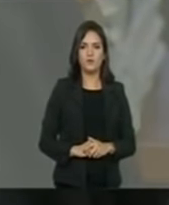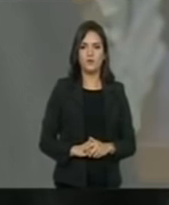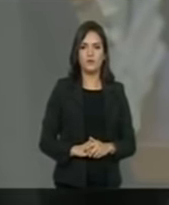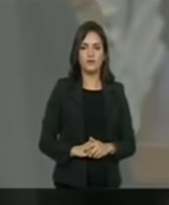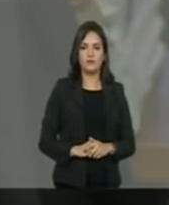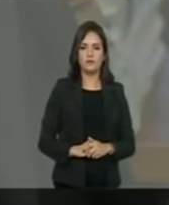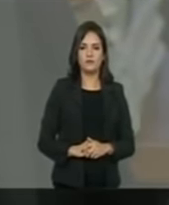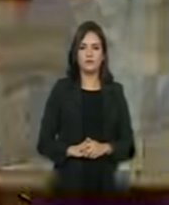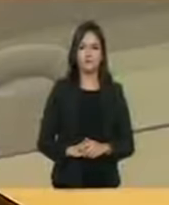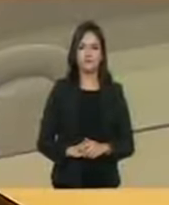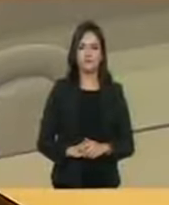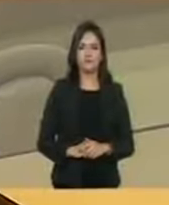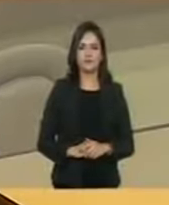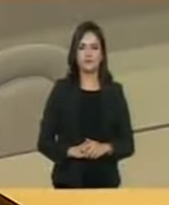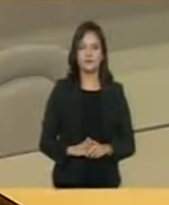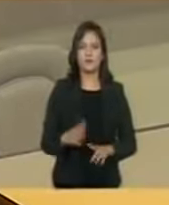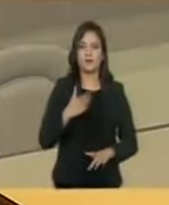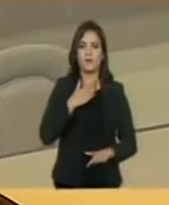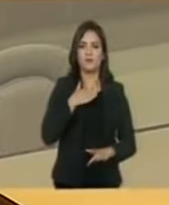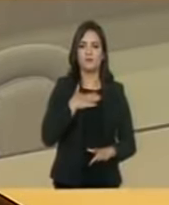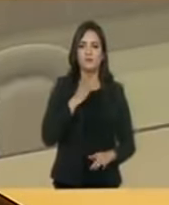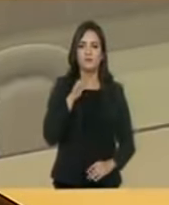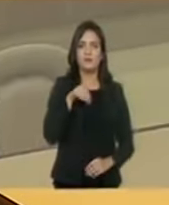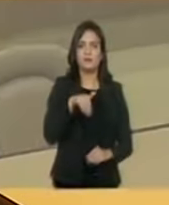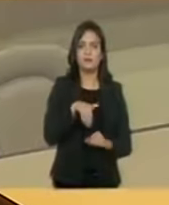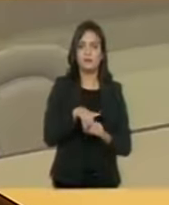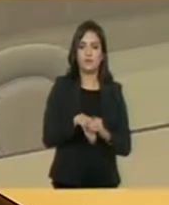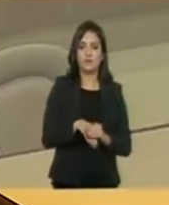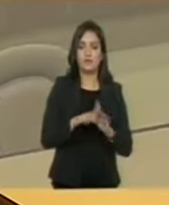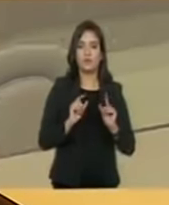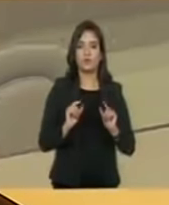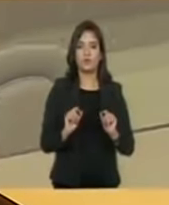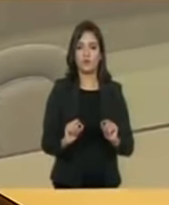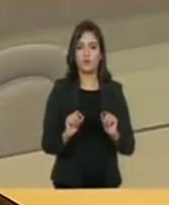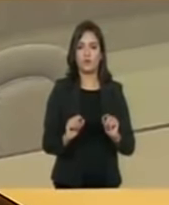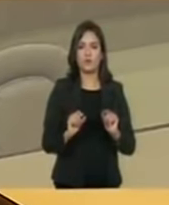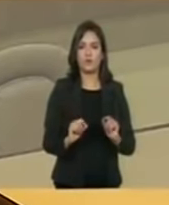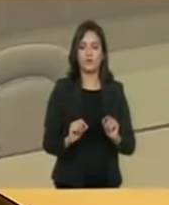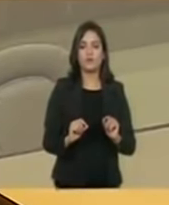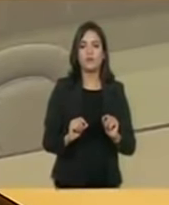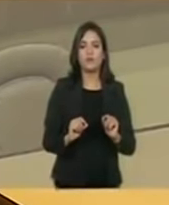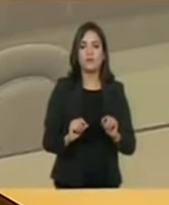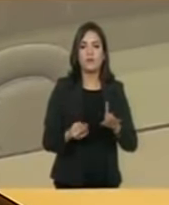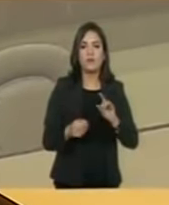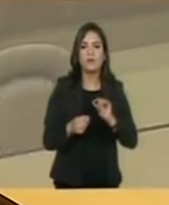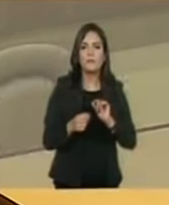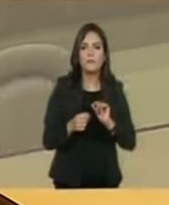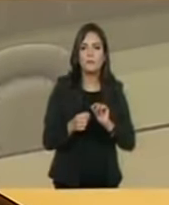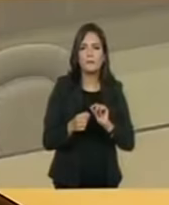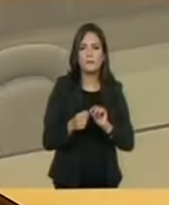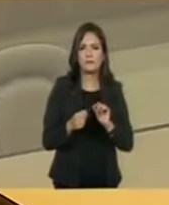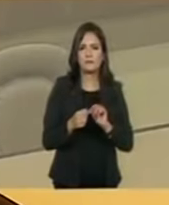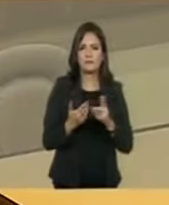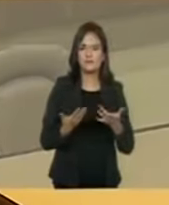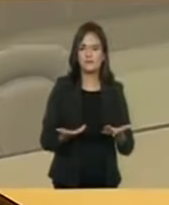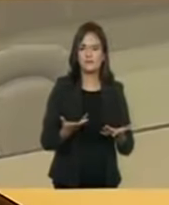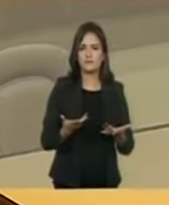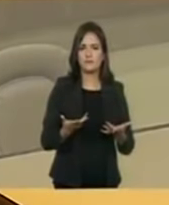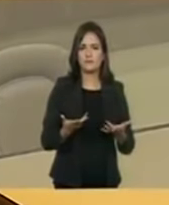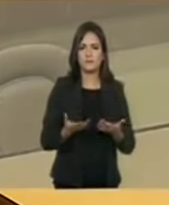o meu voto se o presidente o voto é muito extenso longo e eu vou tentar resumir lo e e